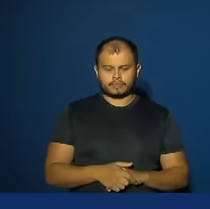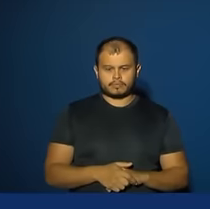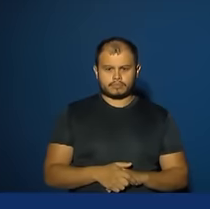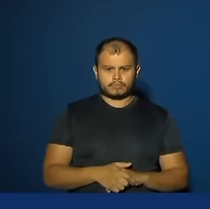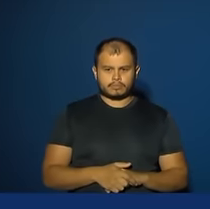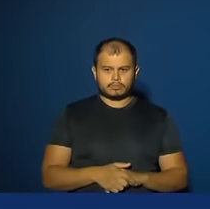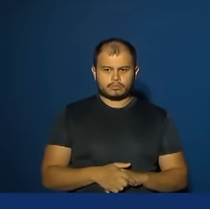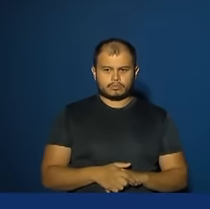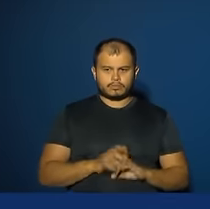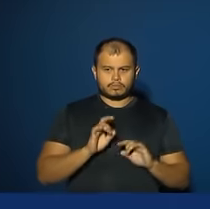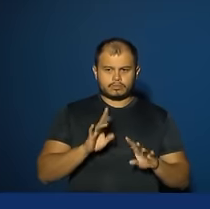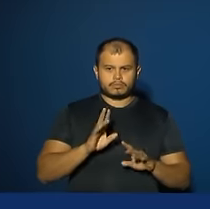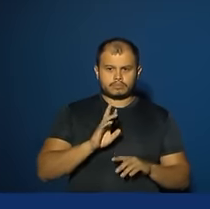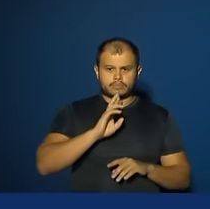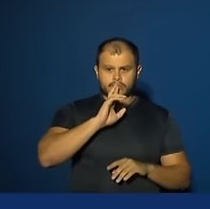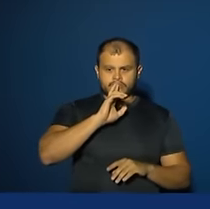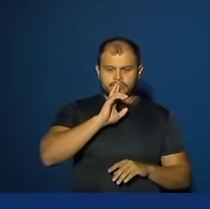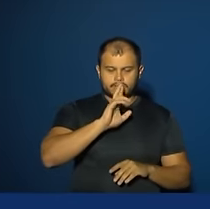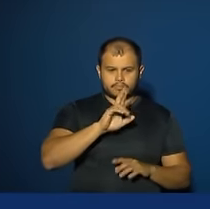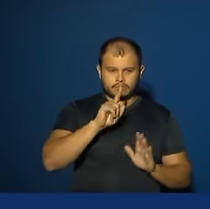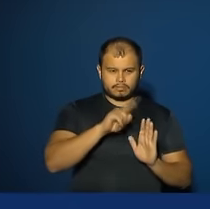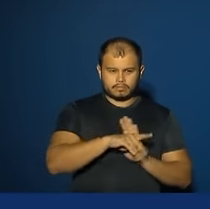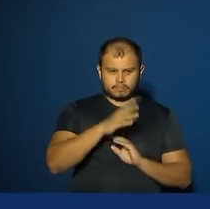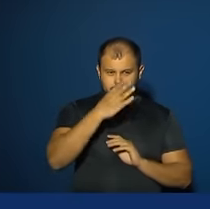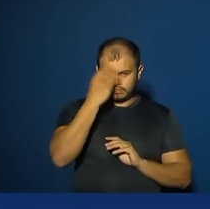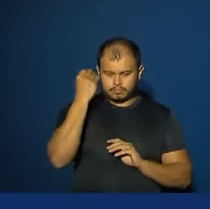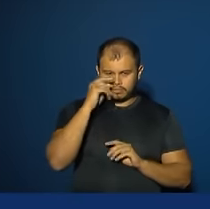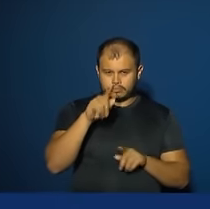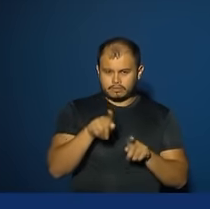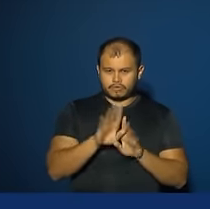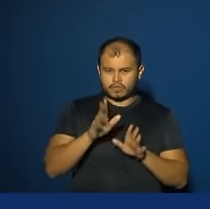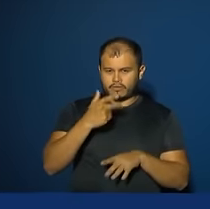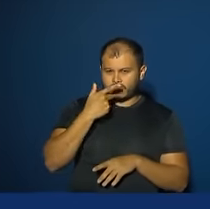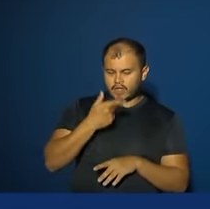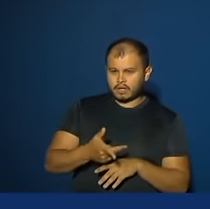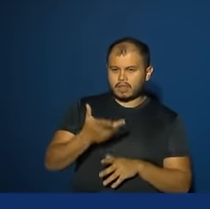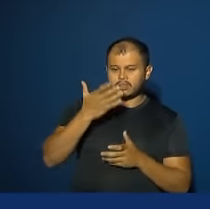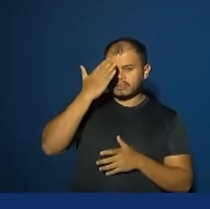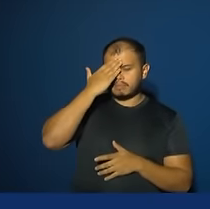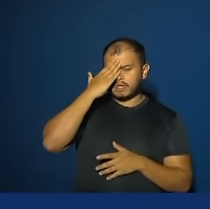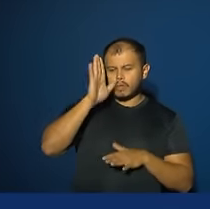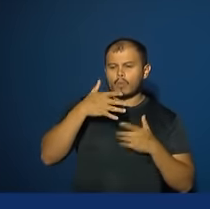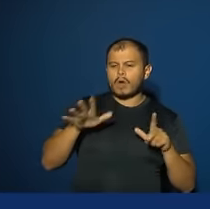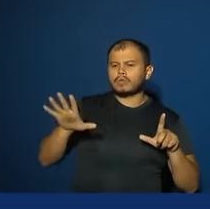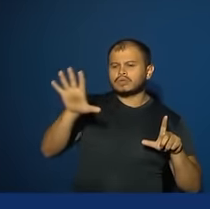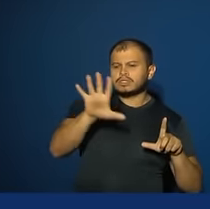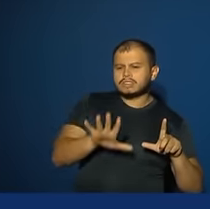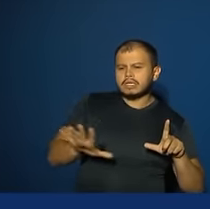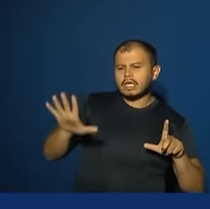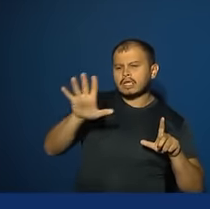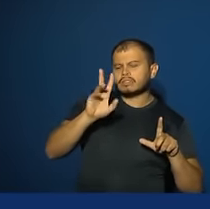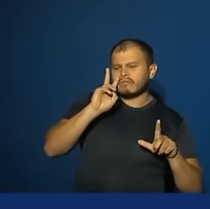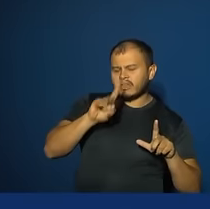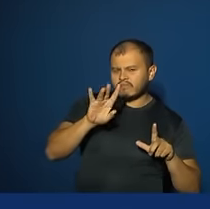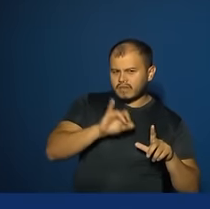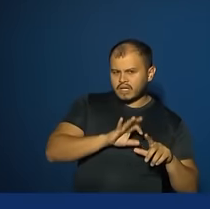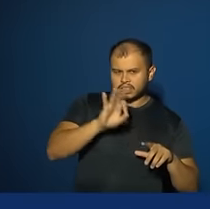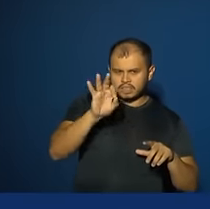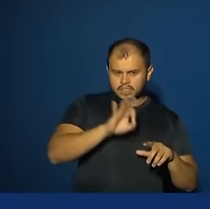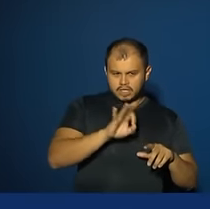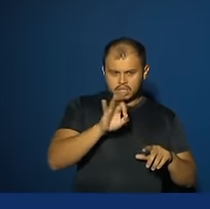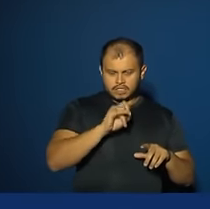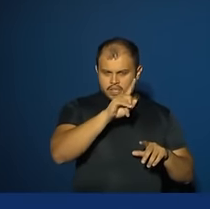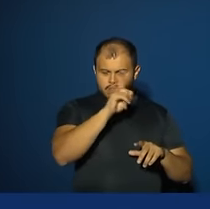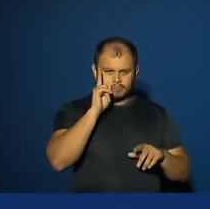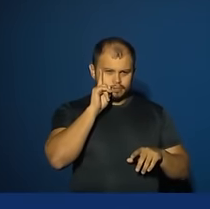só responder a pergunta que eu esqueci? E só mais uma coisa que você vai falar. Eu queria saber qual que é o cenário. O que, que vocês veem? A taxa vai realmente nos Estados Unidos,